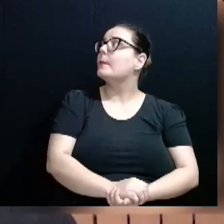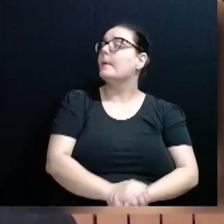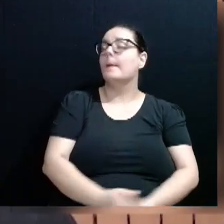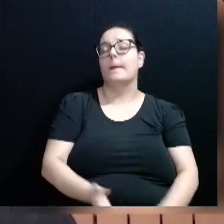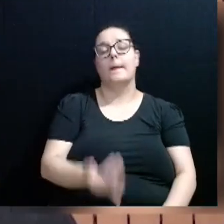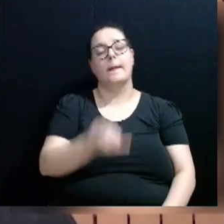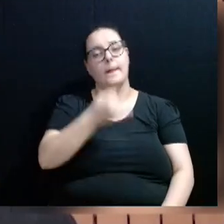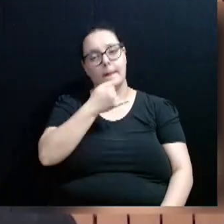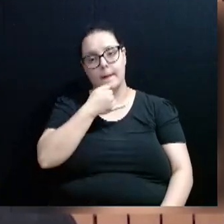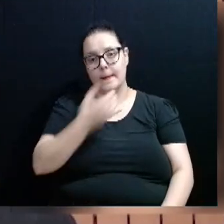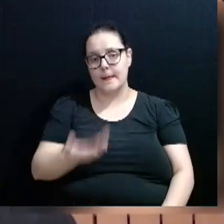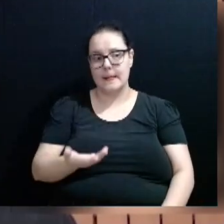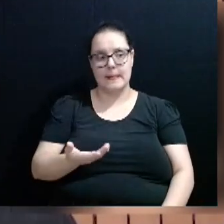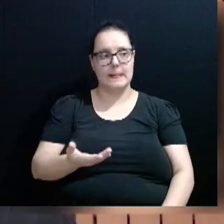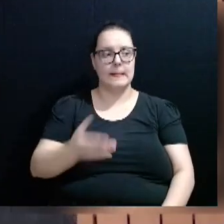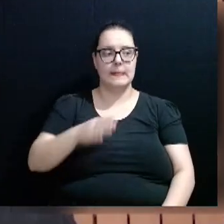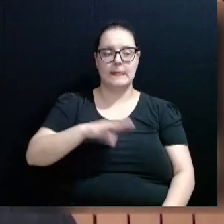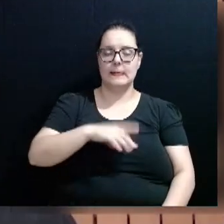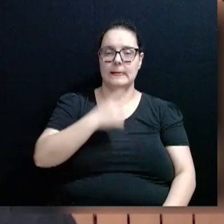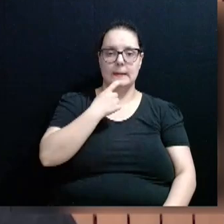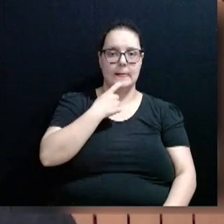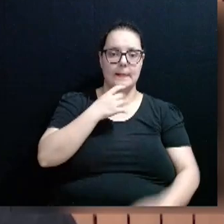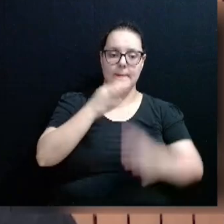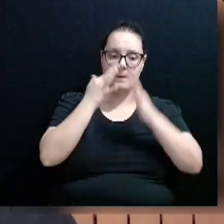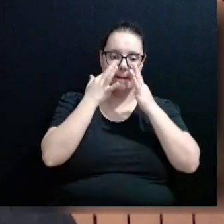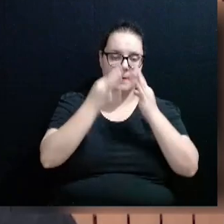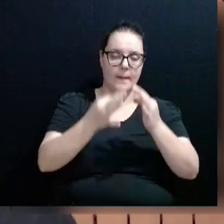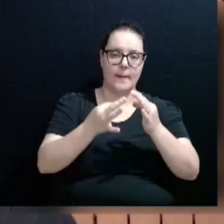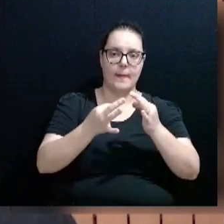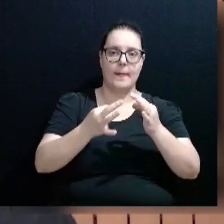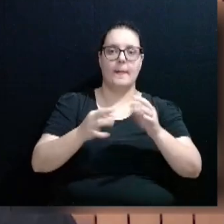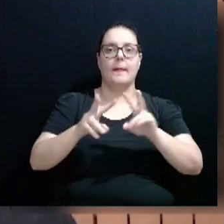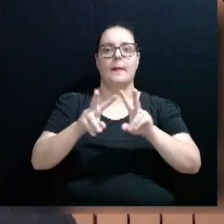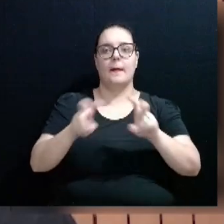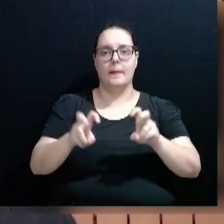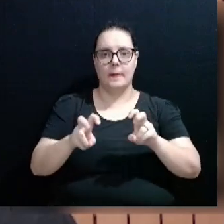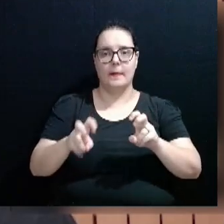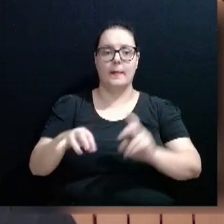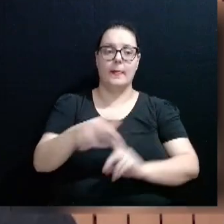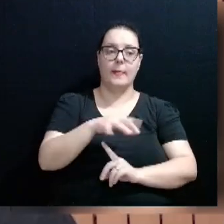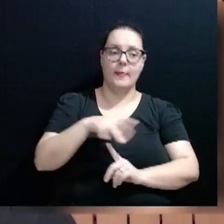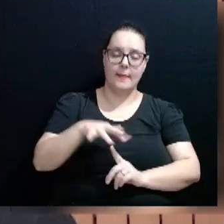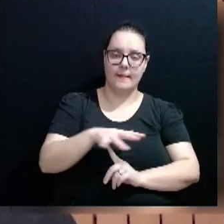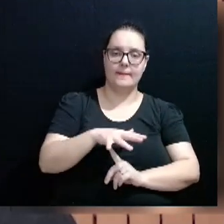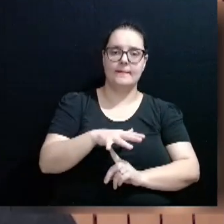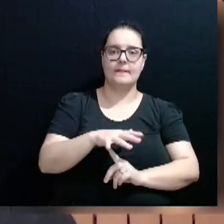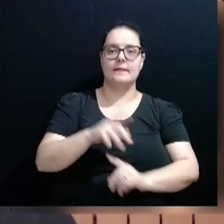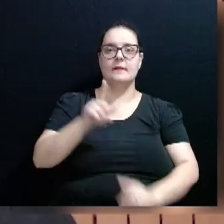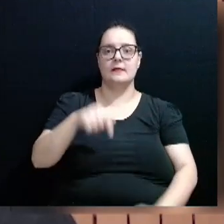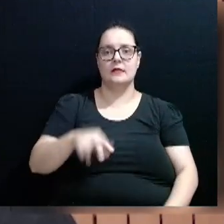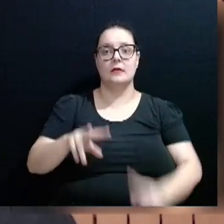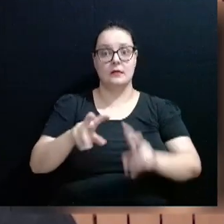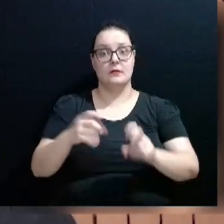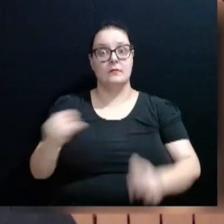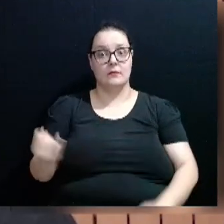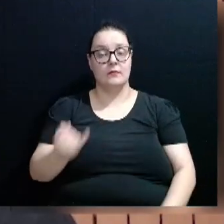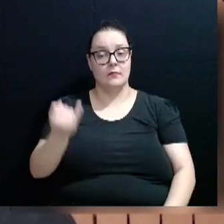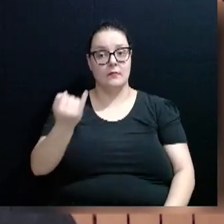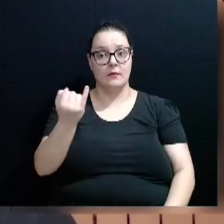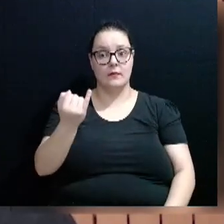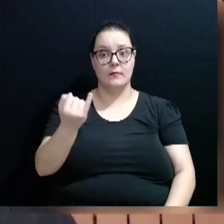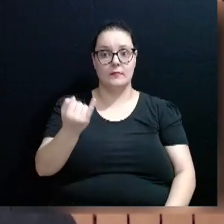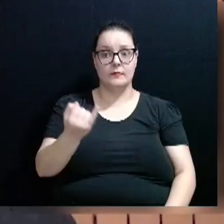dá atenção para esse tema, que é o meio ambiente. A gente sabe que é um tema muito importante e a prefeitura ainda não leva tão a